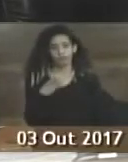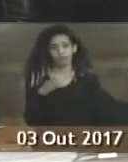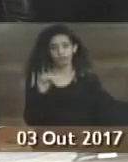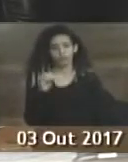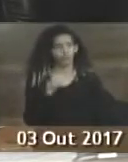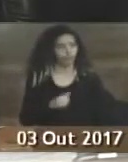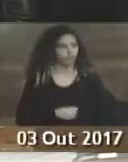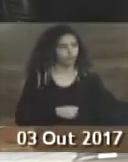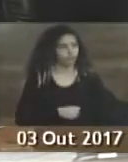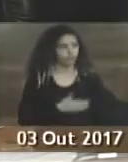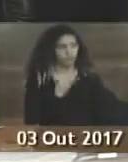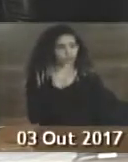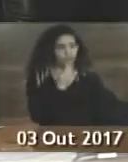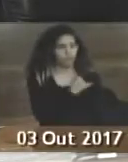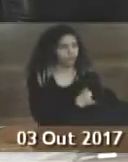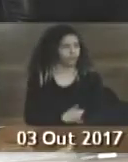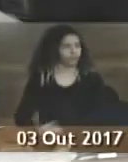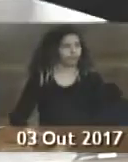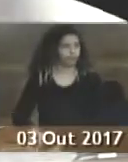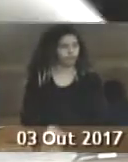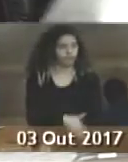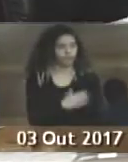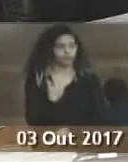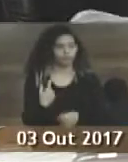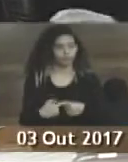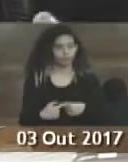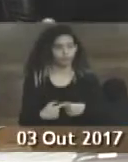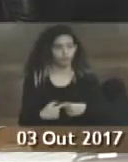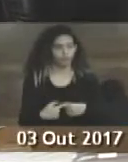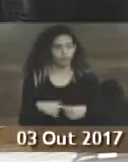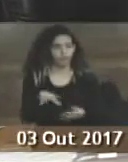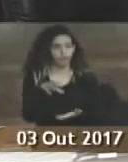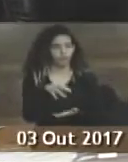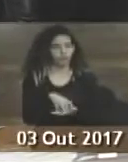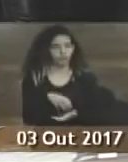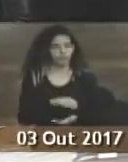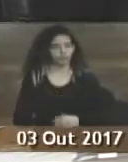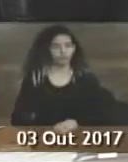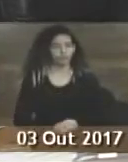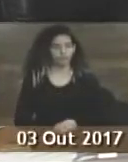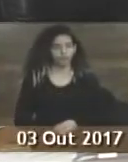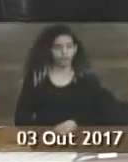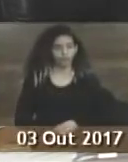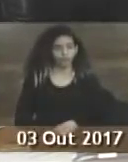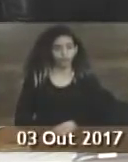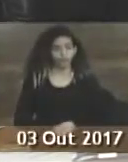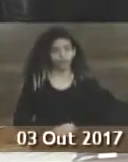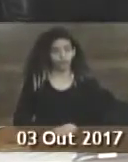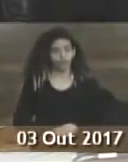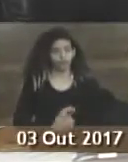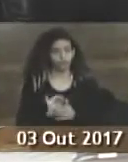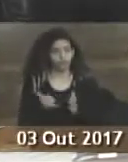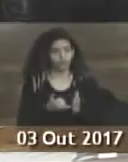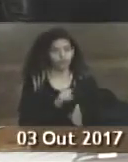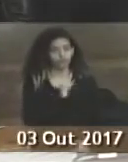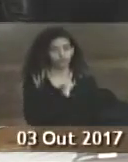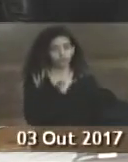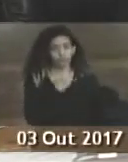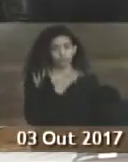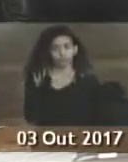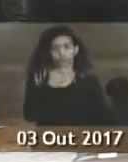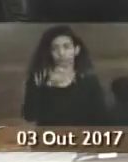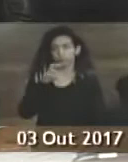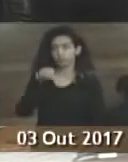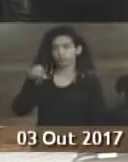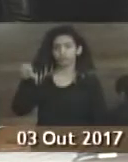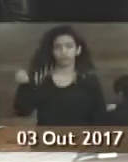prefeito o recapeamento da Rua Prefeito João Gregório Galindo, no bairro do Centro. Biscaia. Indicação número